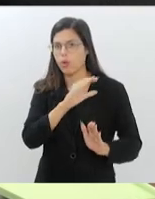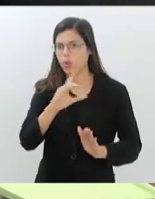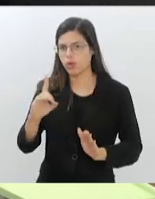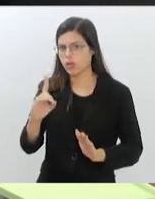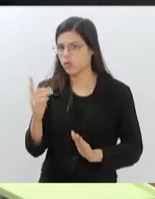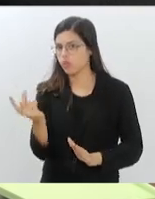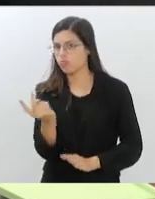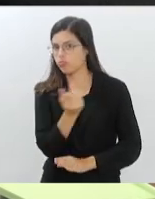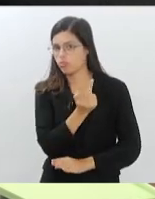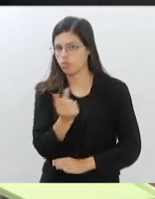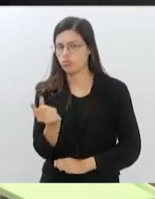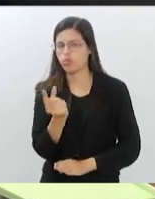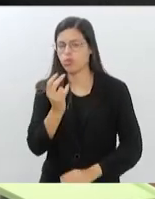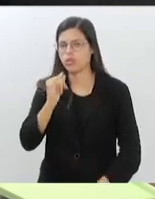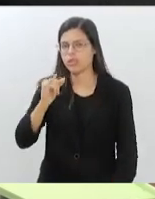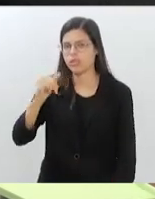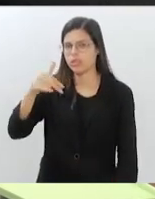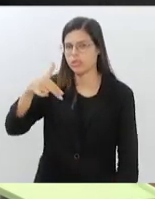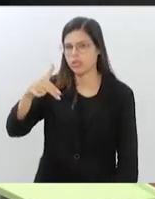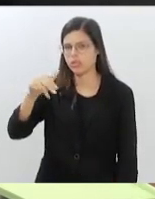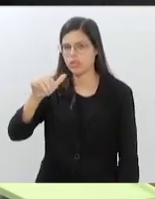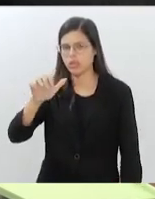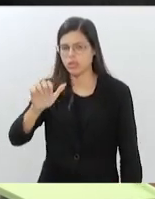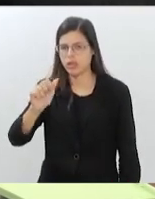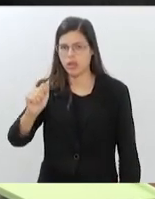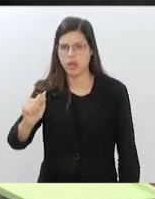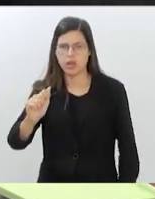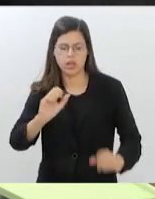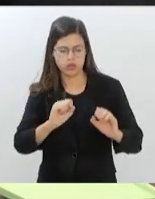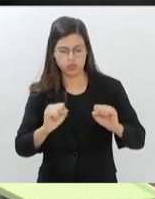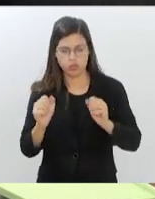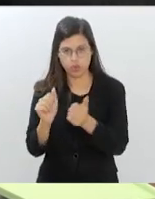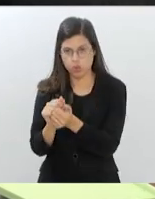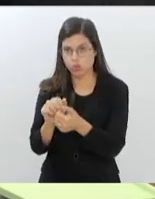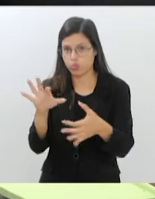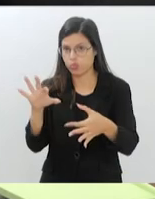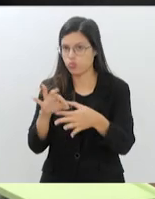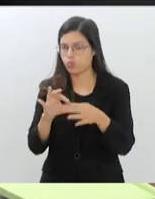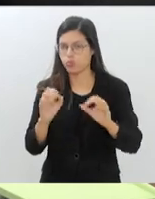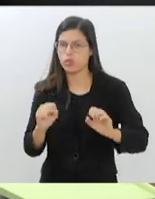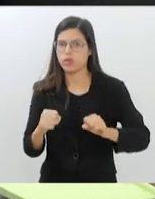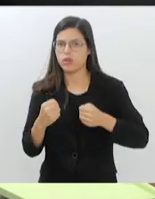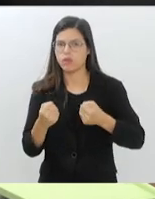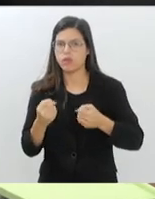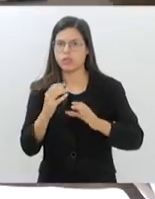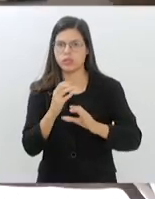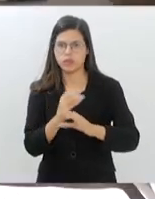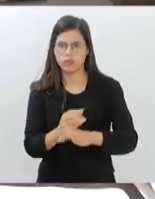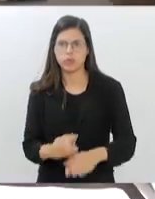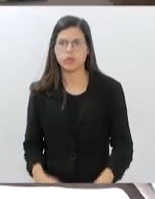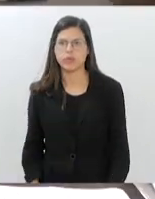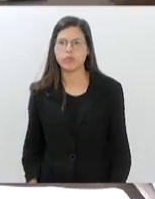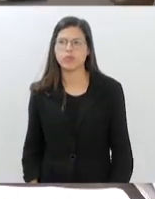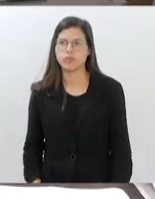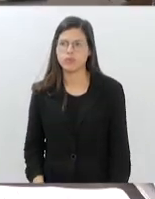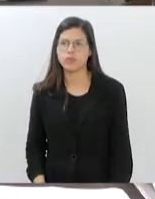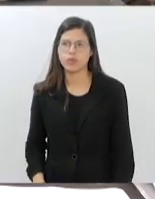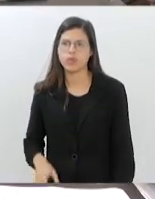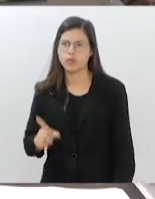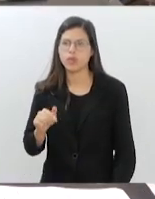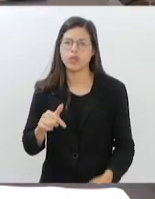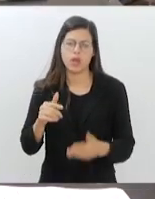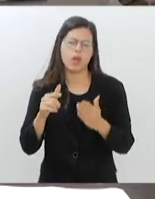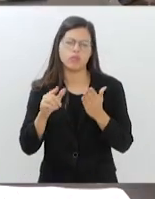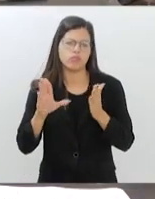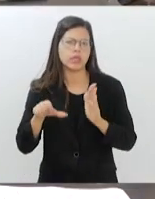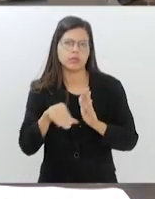inia e da Defesa Civil tá em algum lado aqui que é uma das emendas que você faria Faria